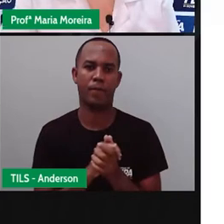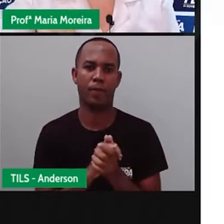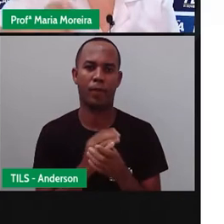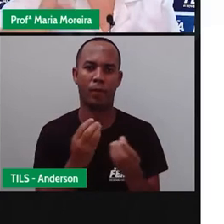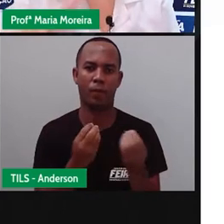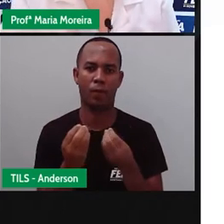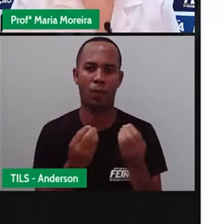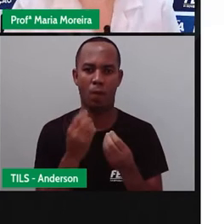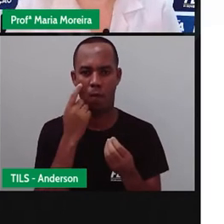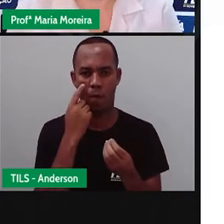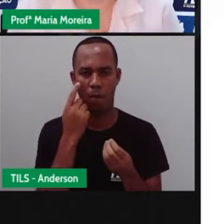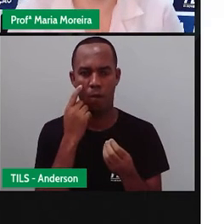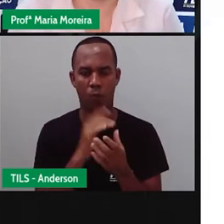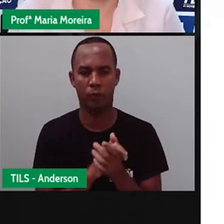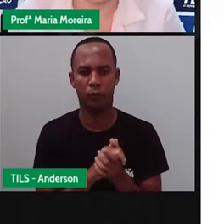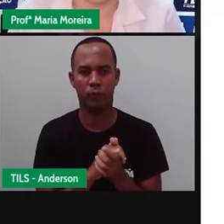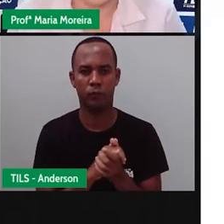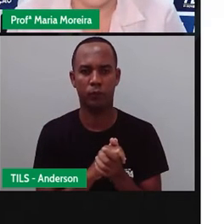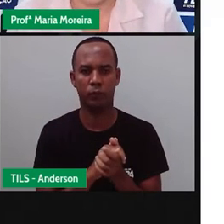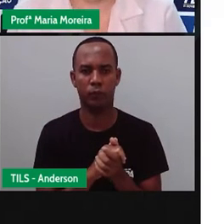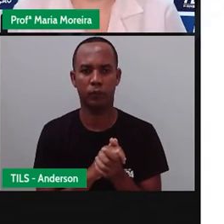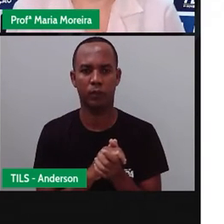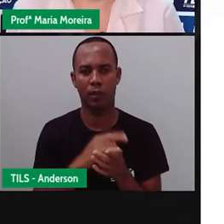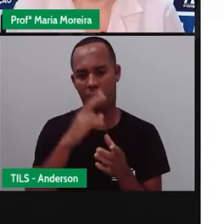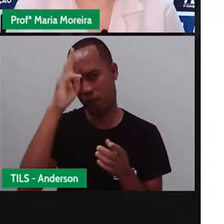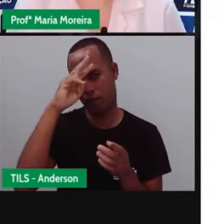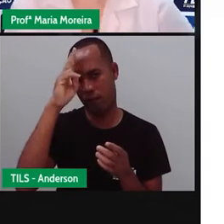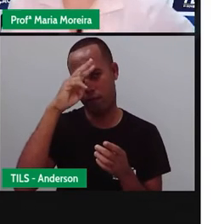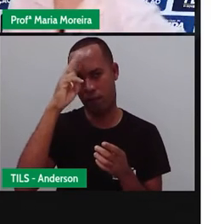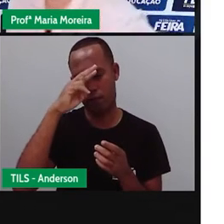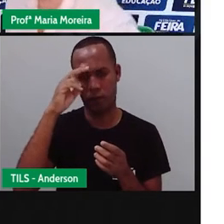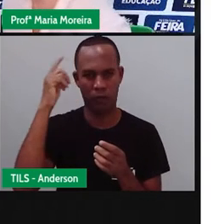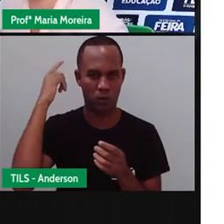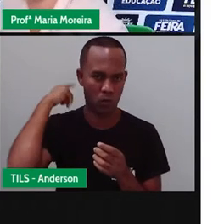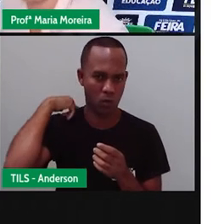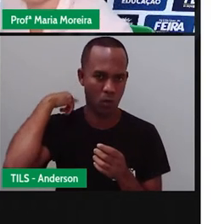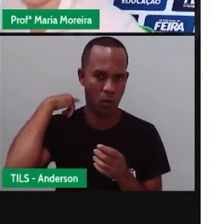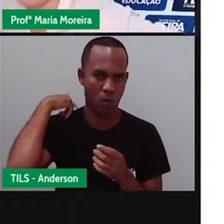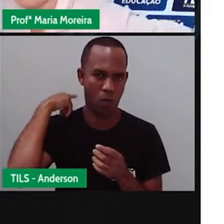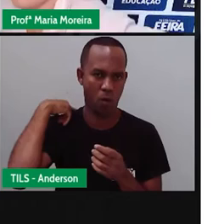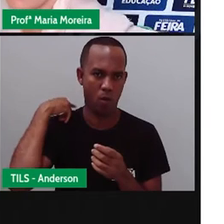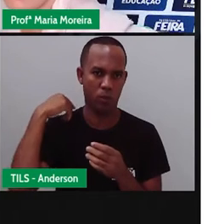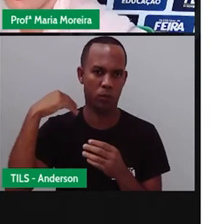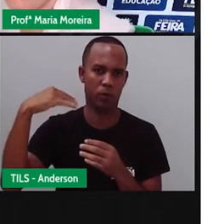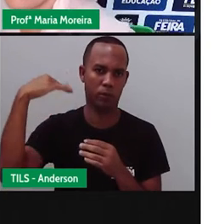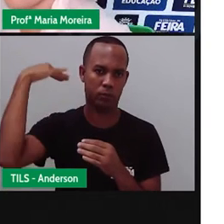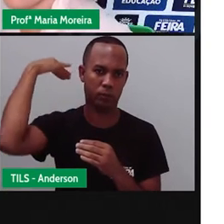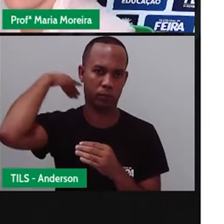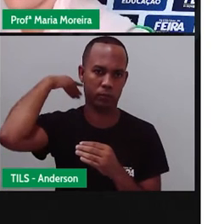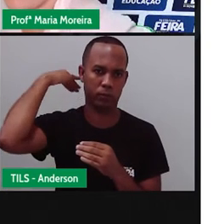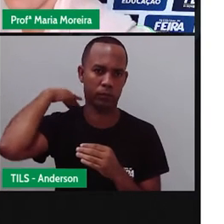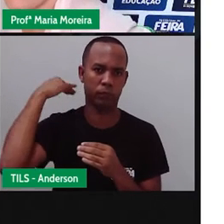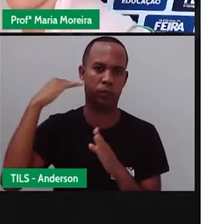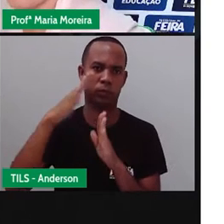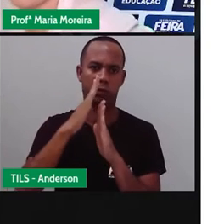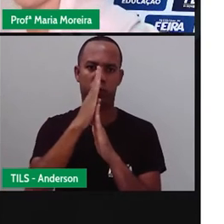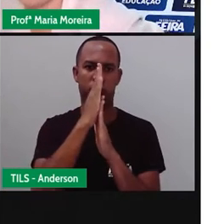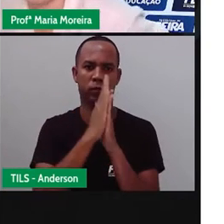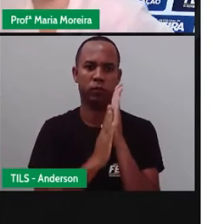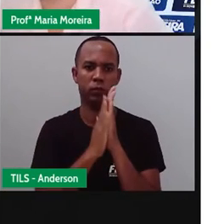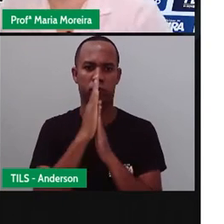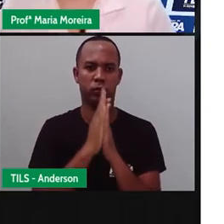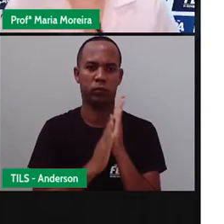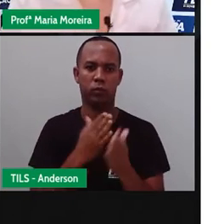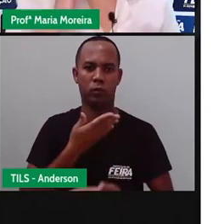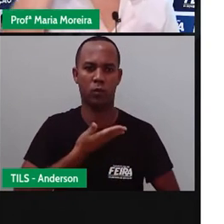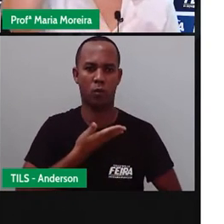vertical ó é só gente lembrar de coluna ver pé-grande ao que essa coluna que pior que essa coluna não tinha essa parte aqui